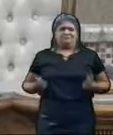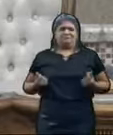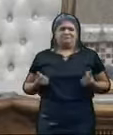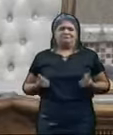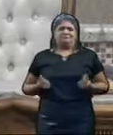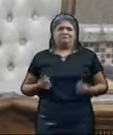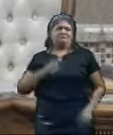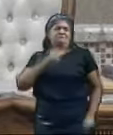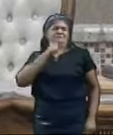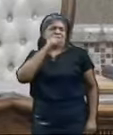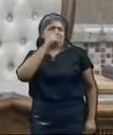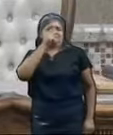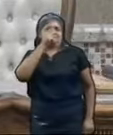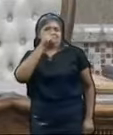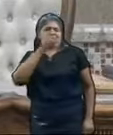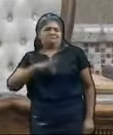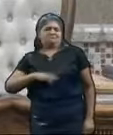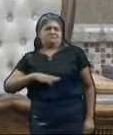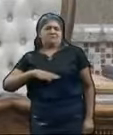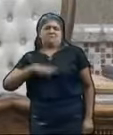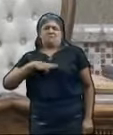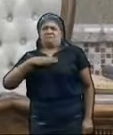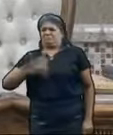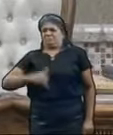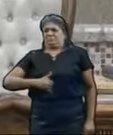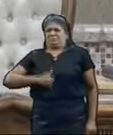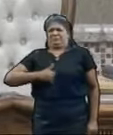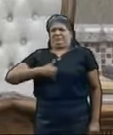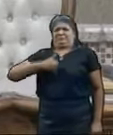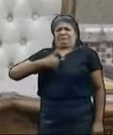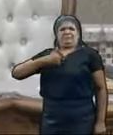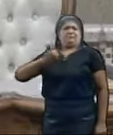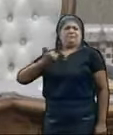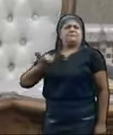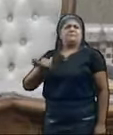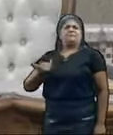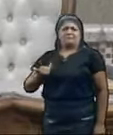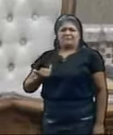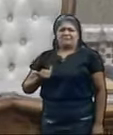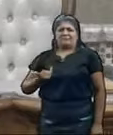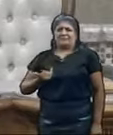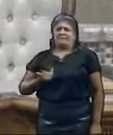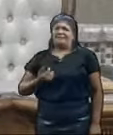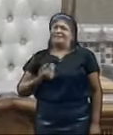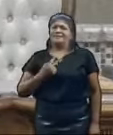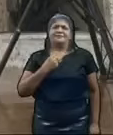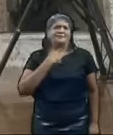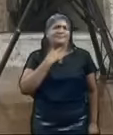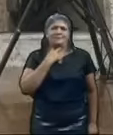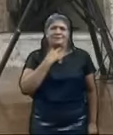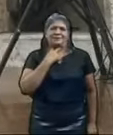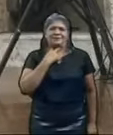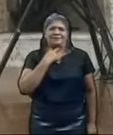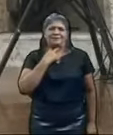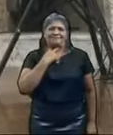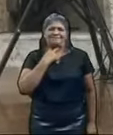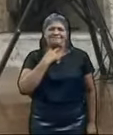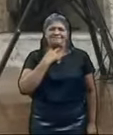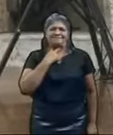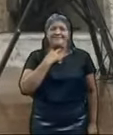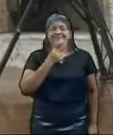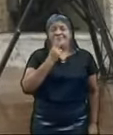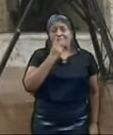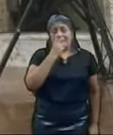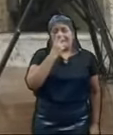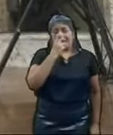almejado as pessoas se tornam orgulhosos arrogantes isso aqui parece muito uma característica até Mônica